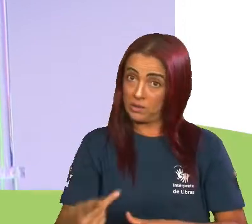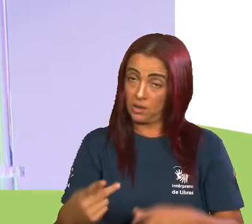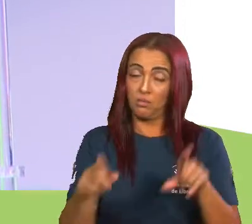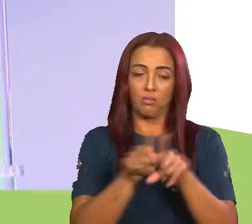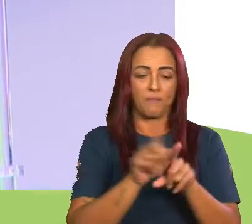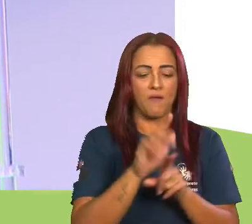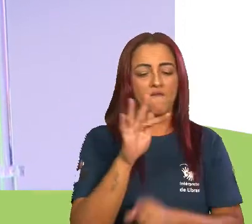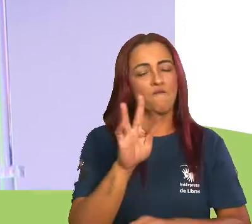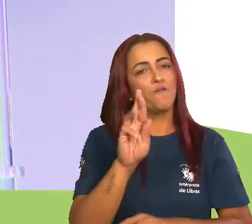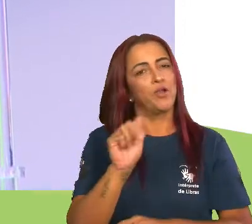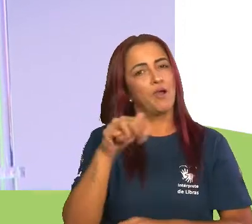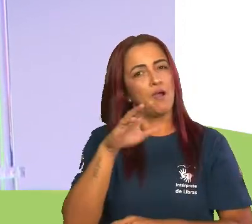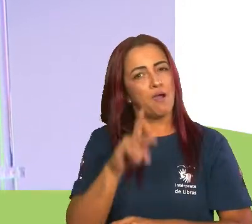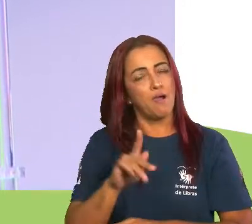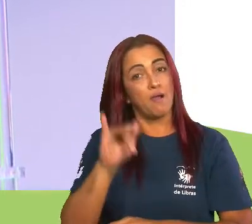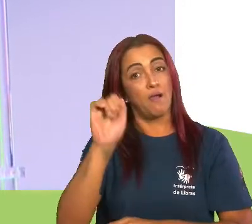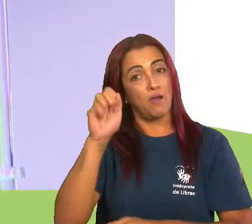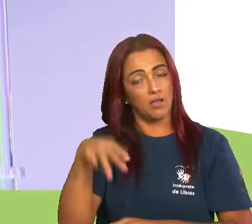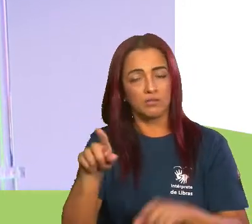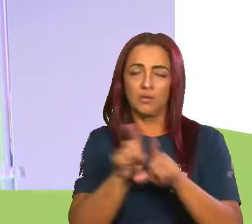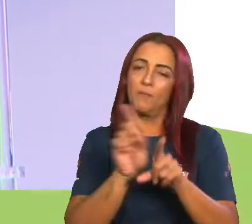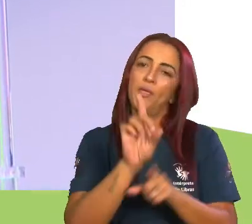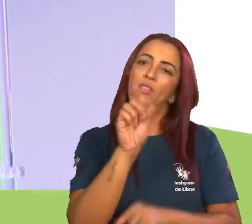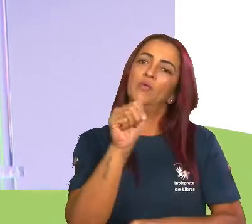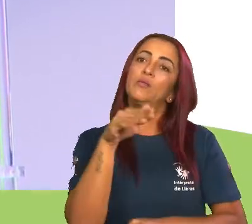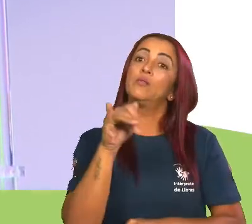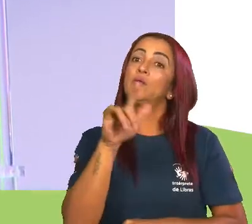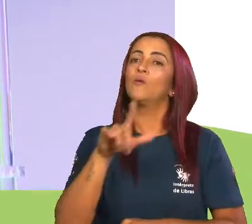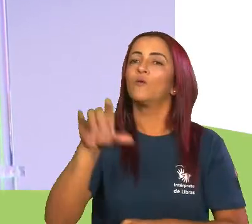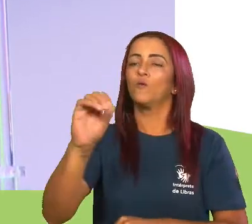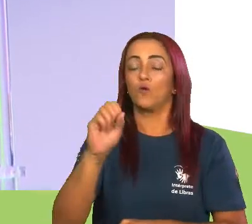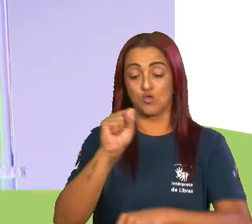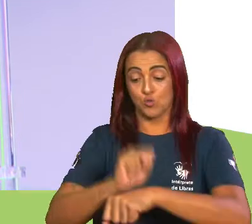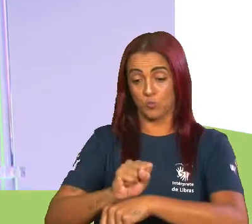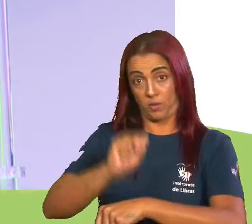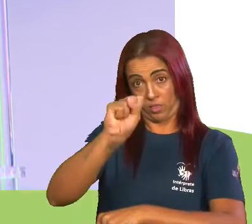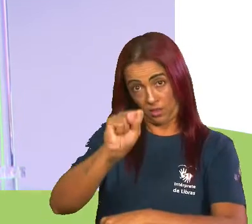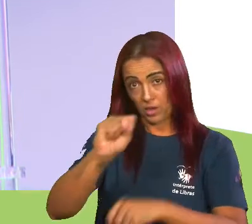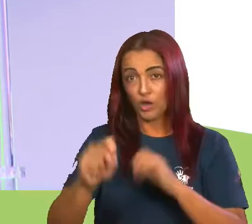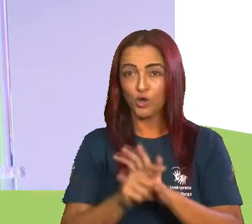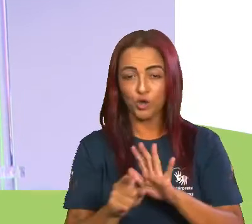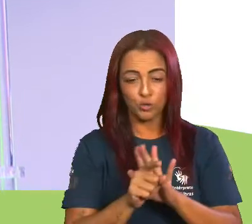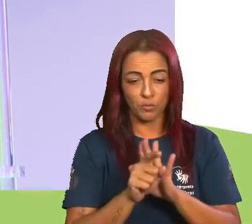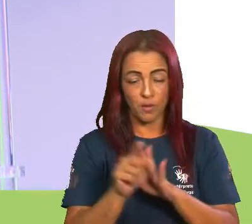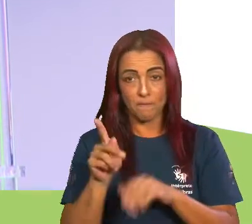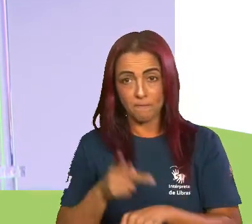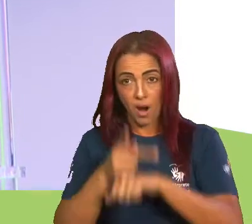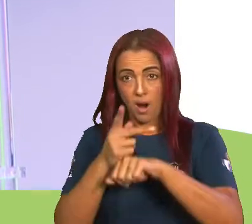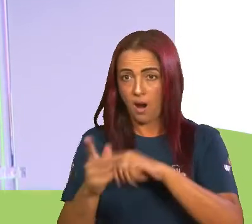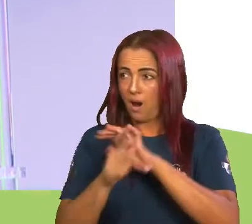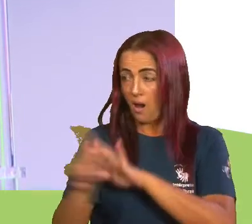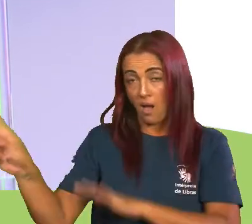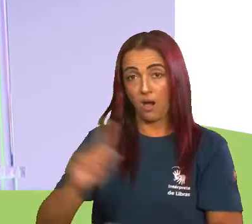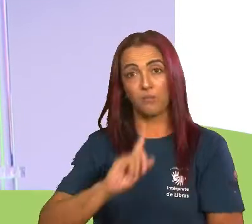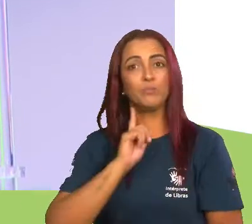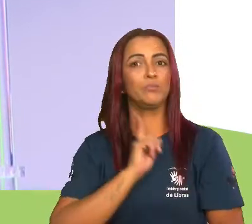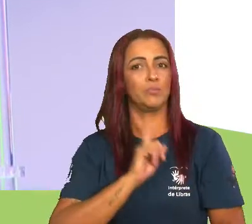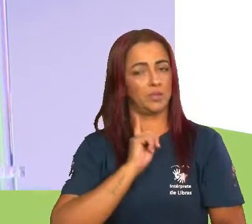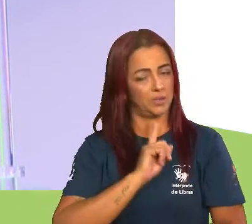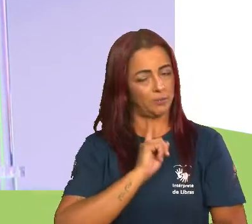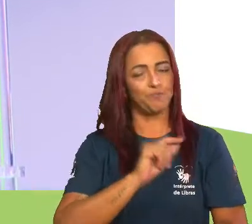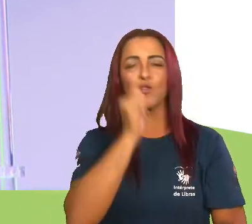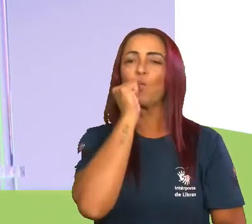Alves Nunes e ao Danilo Francisco de Moura Mendes, da Superintendência do Patrimônio da União em Minas Gerais, a Maria